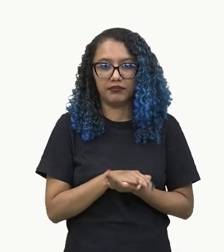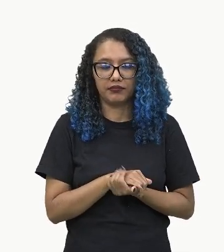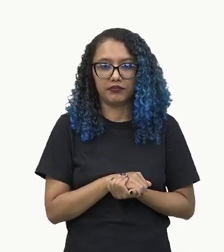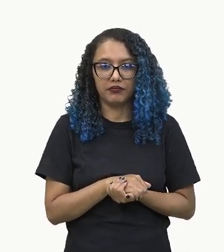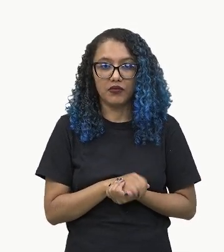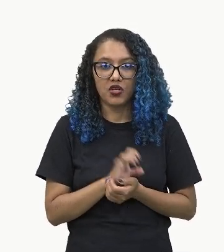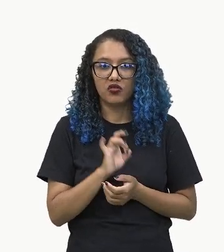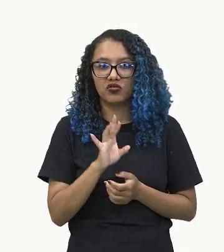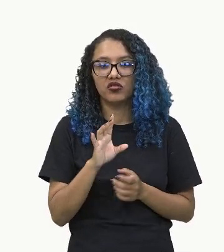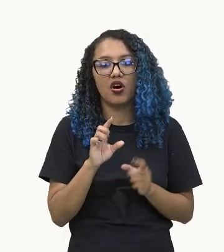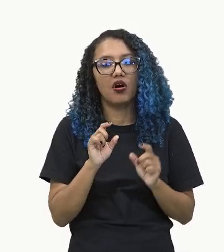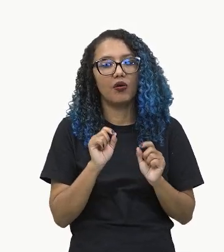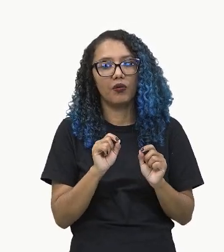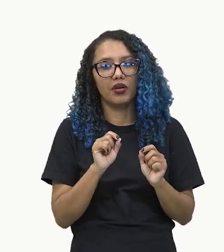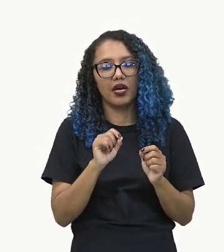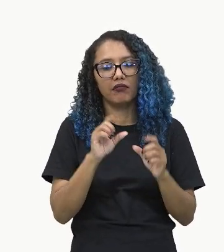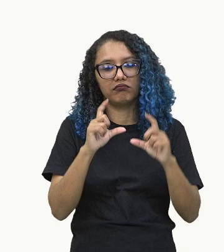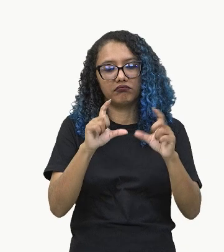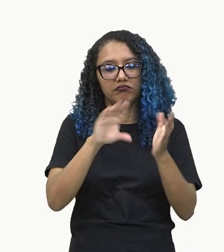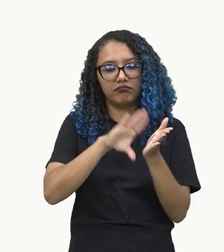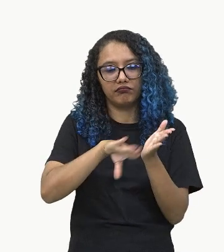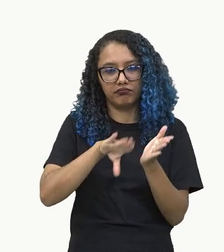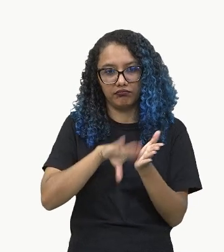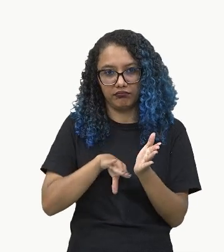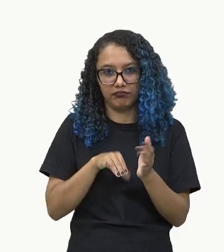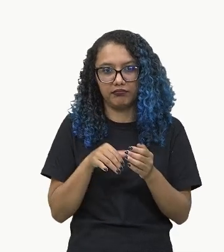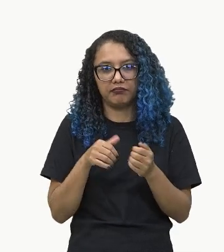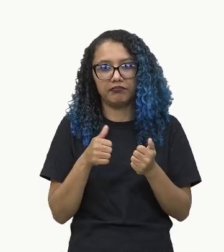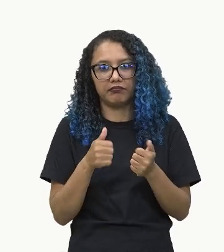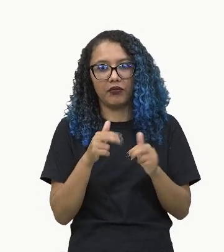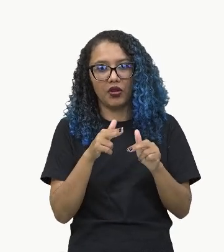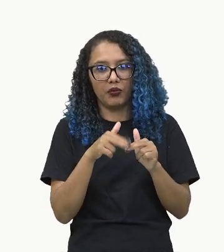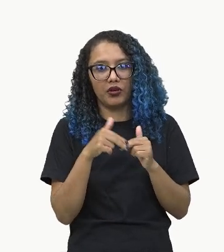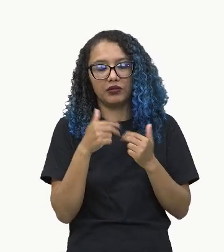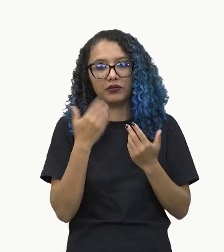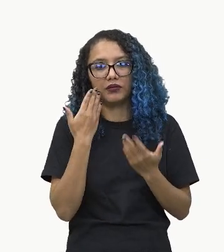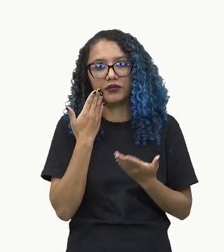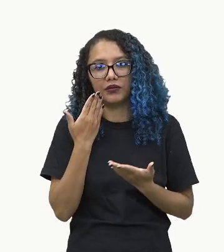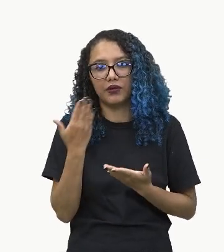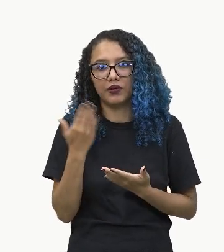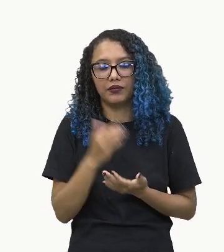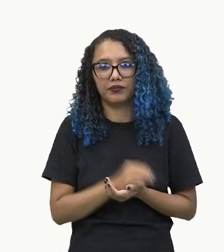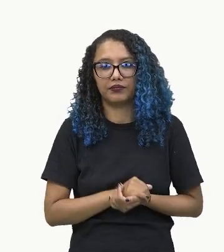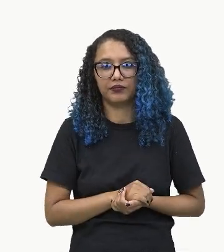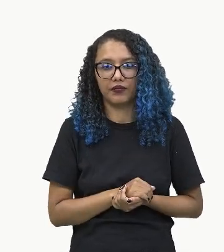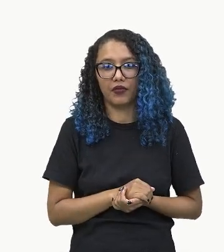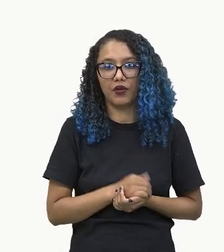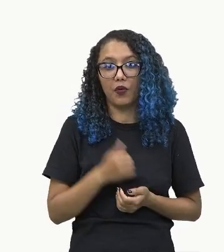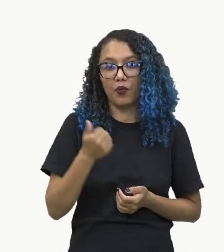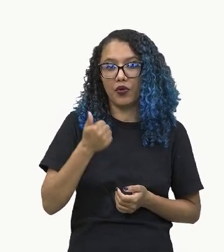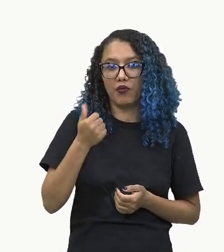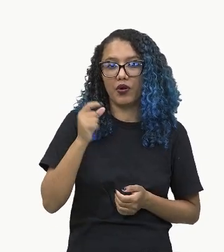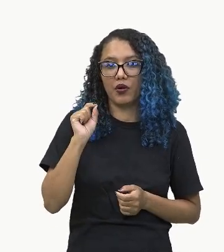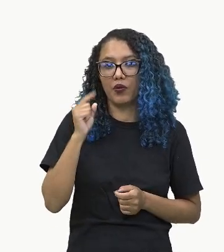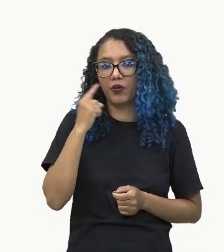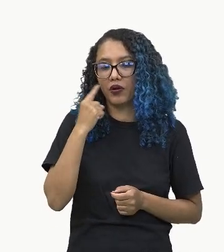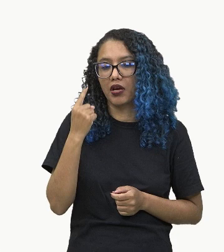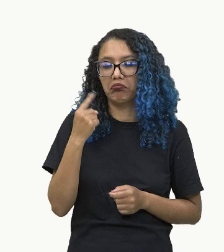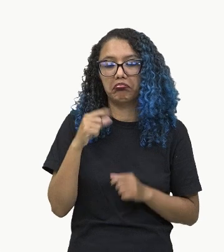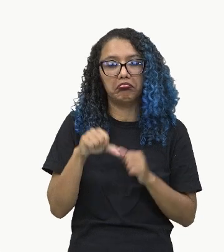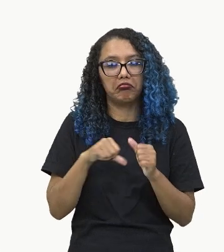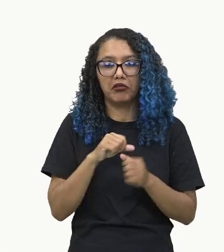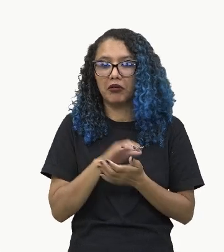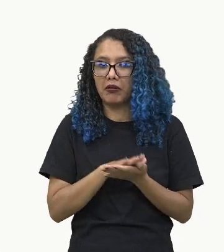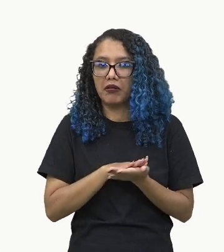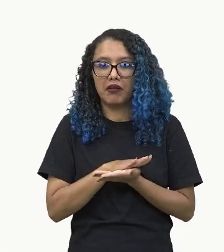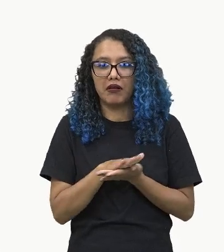o parêntese. Por isso que aqui, ó, no meu primeiro termo, observe que não aconteceu nada. Ficou